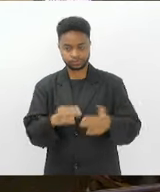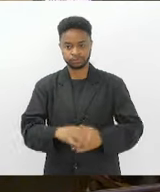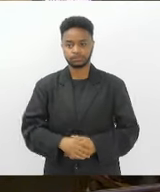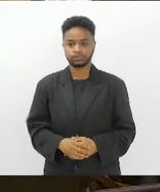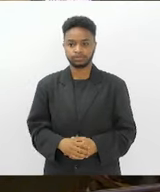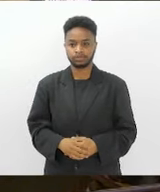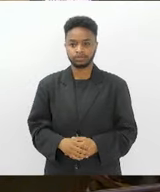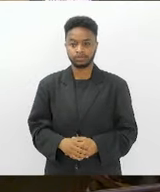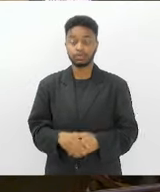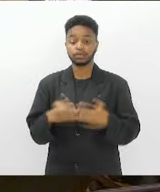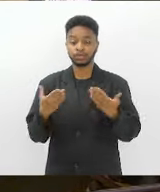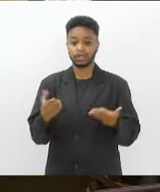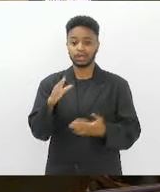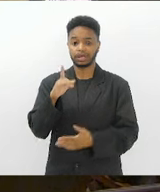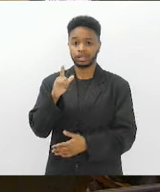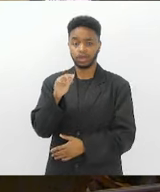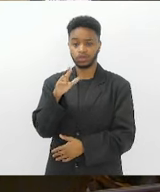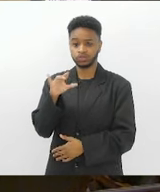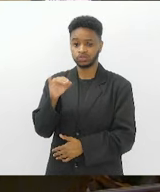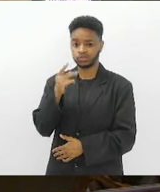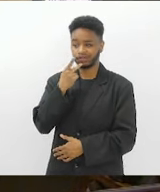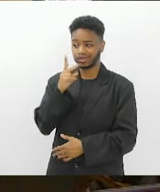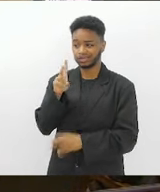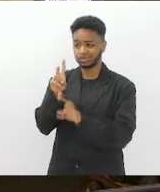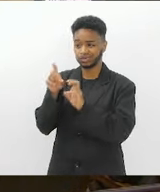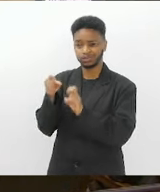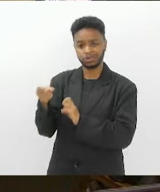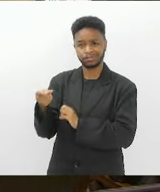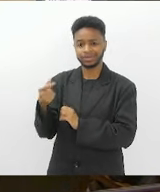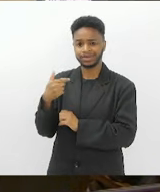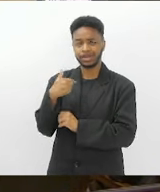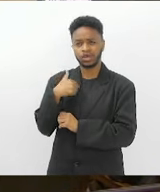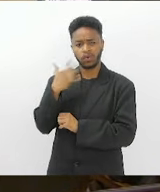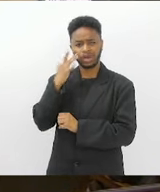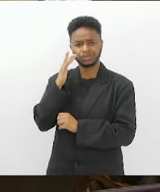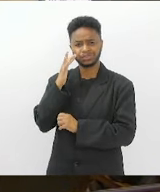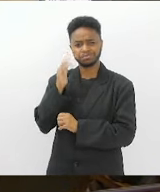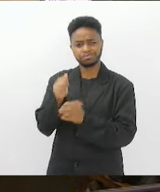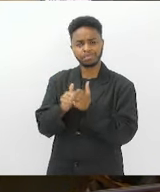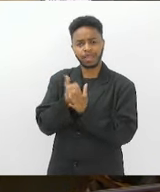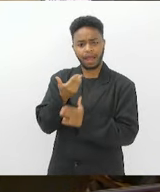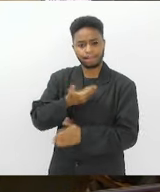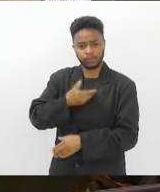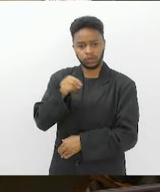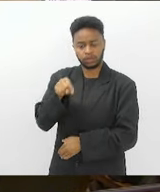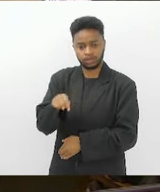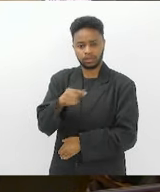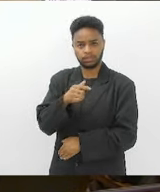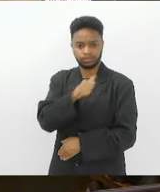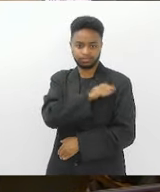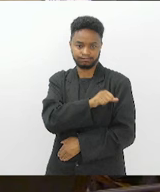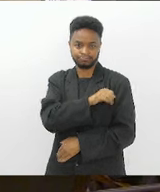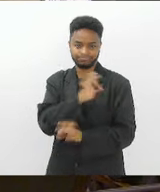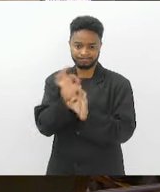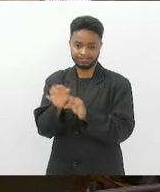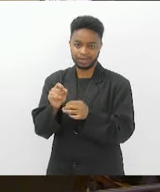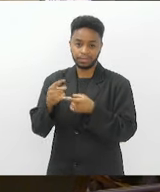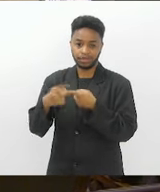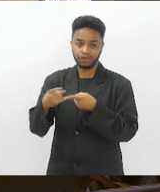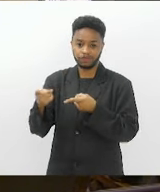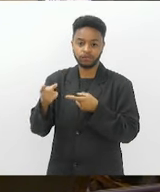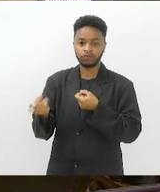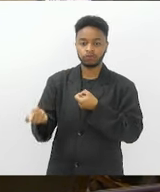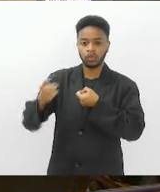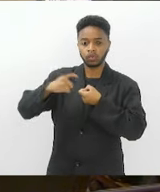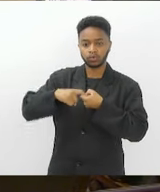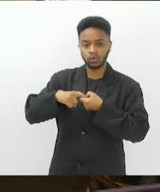Cláudio, falar de você, eu acho que eu fui um dos teus primeiros amigos aqui no Rio de Janeiro, quando você voltou lá de Miami,